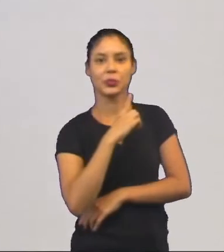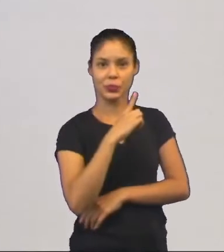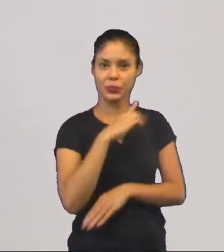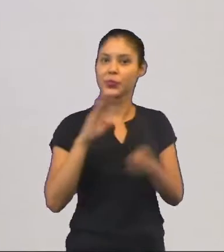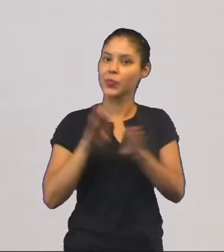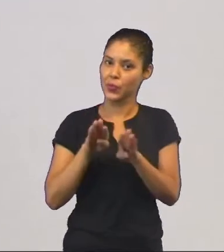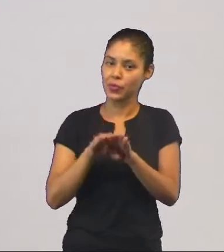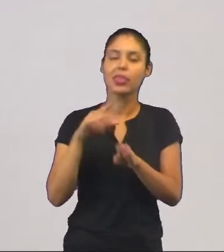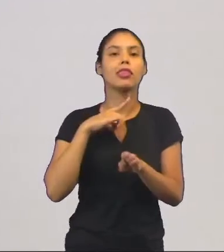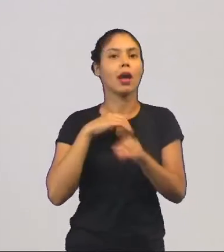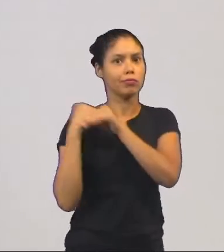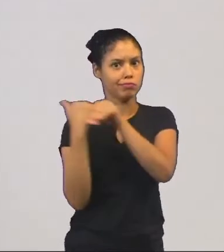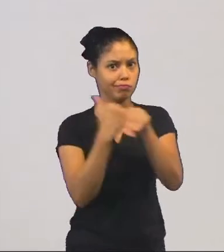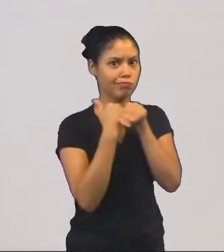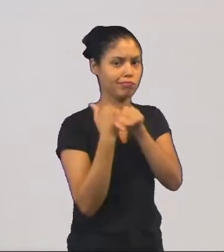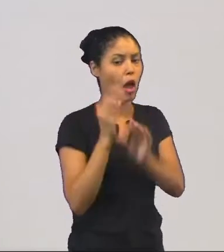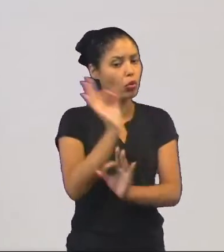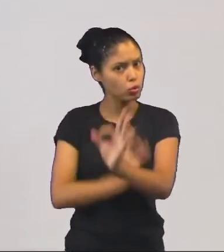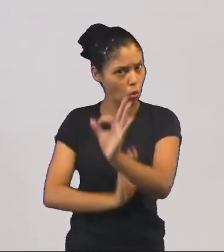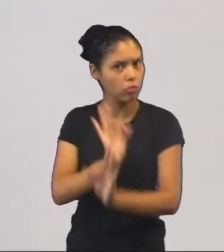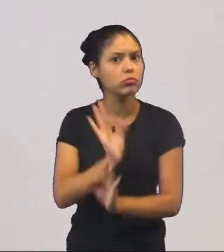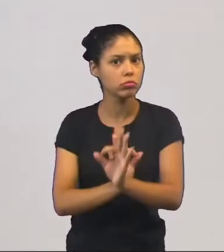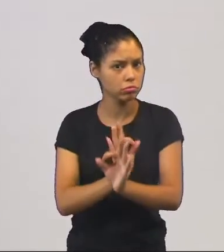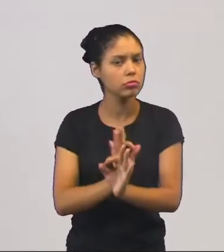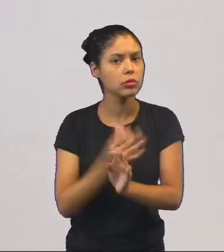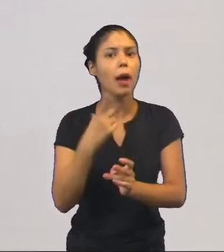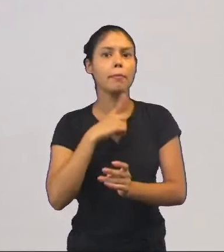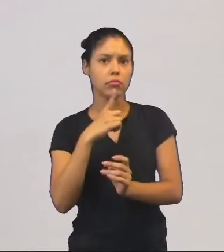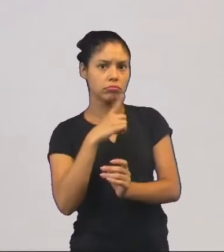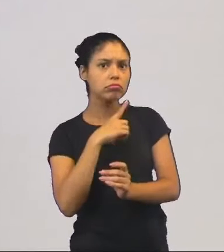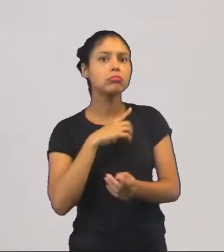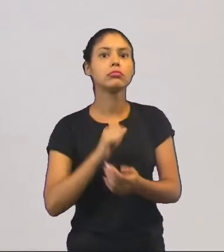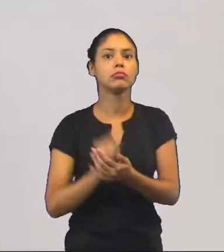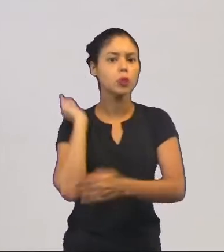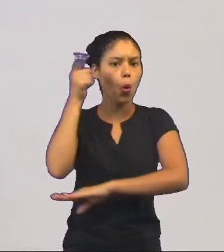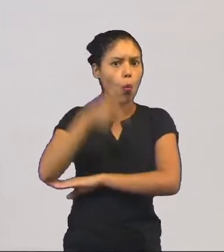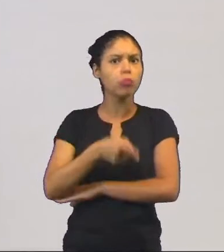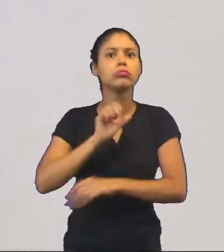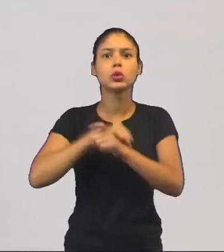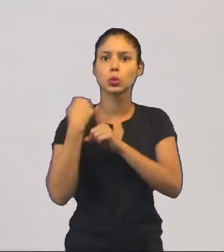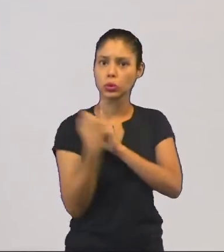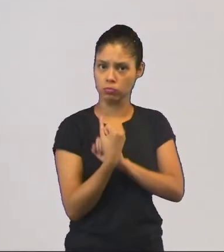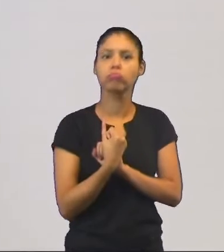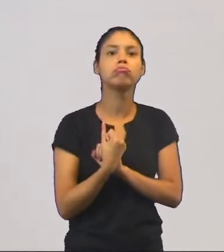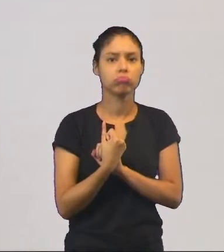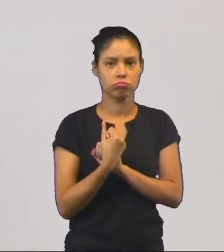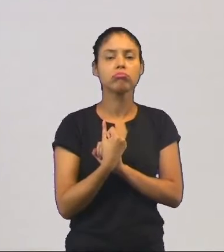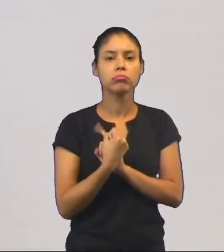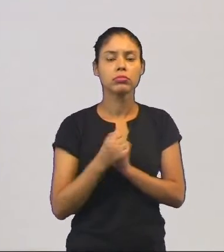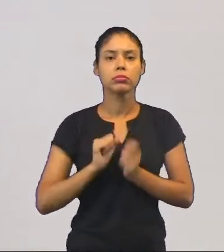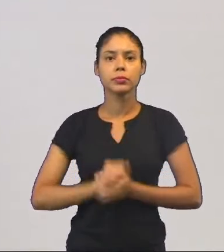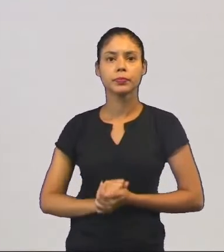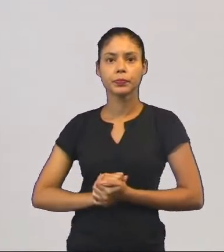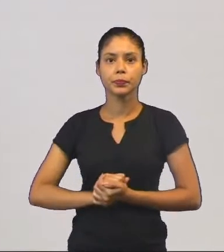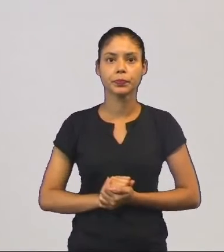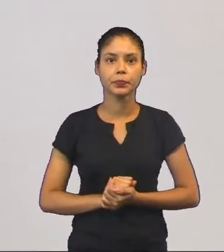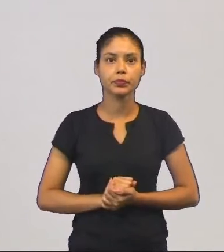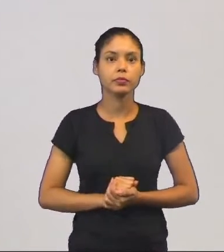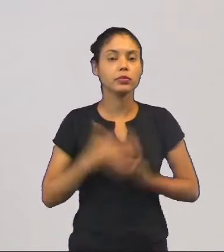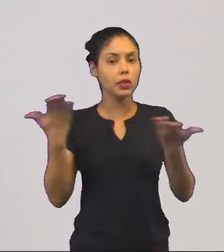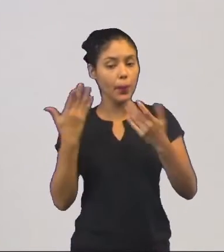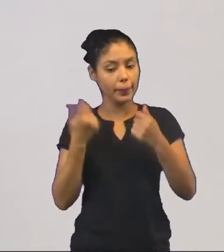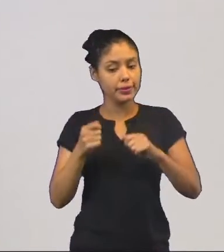que haja essa organização para que haja ordem na sociedade. Ordem.